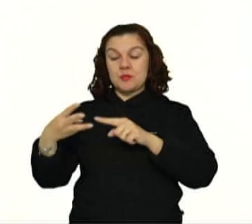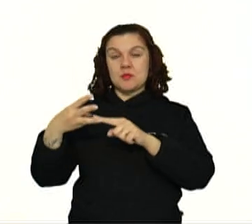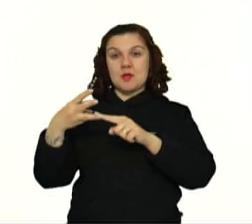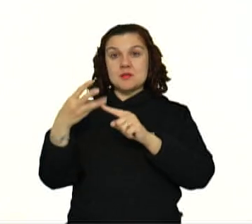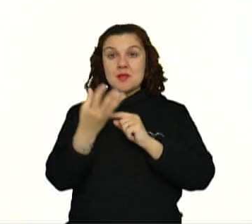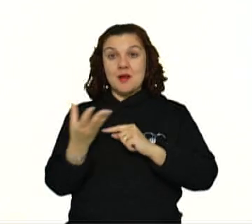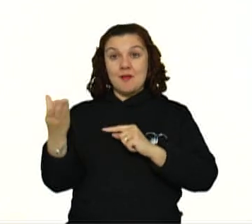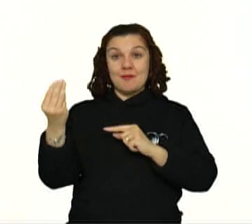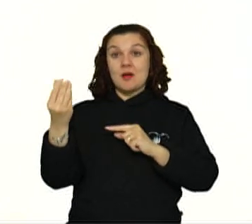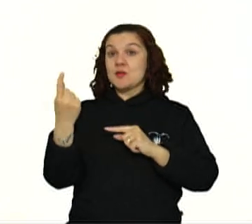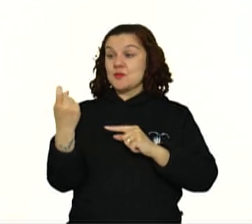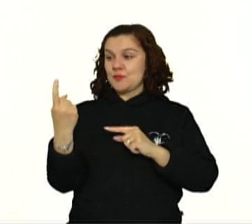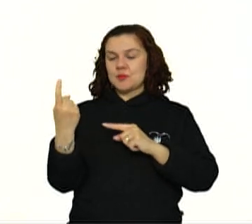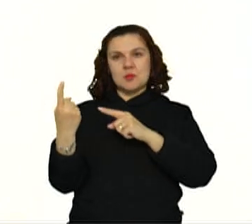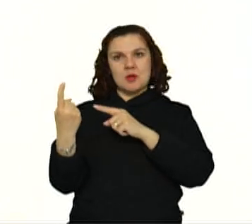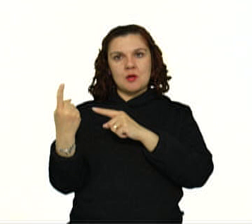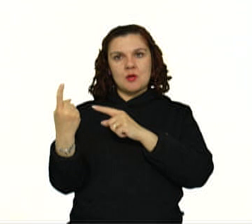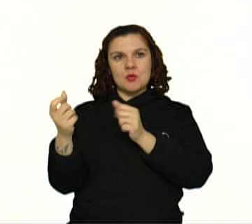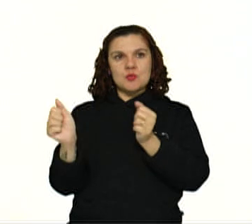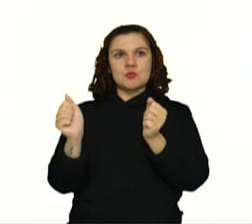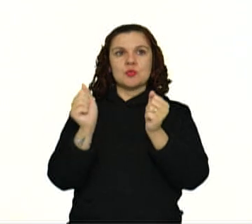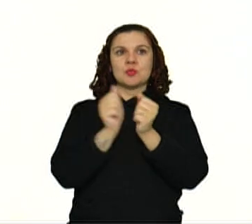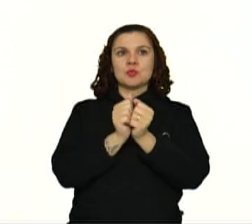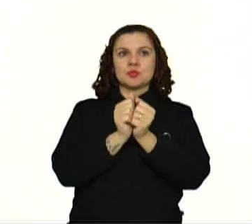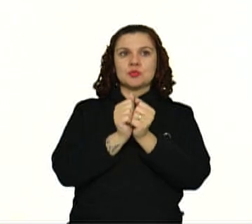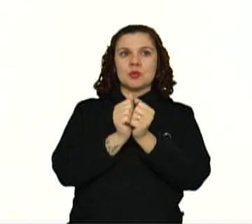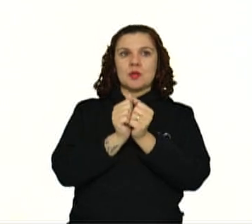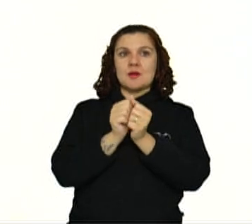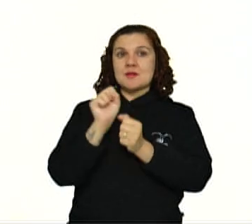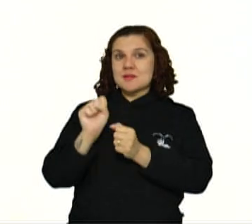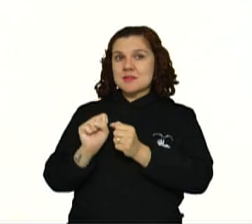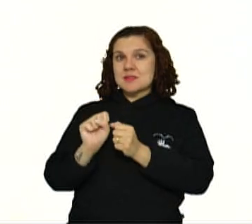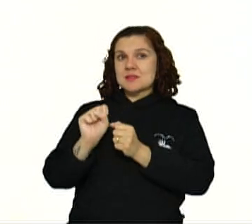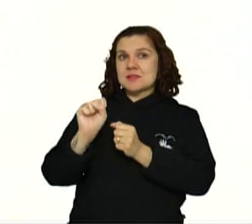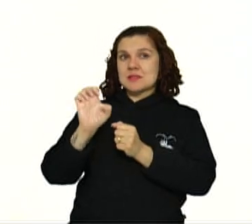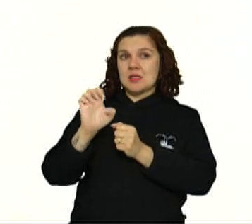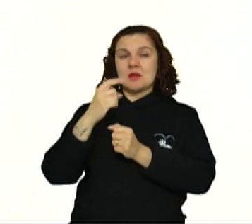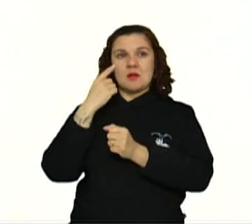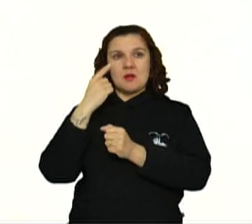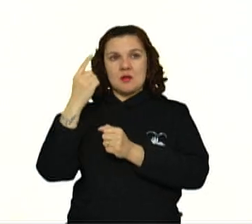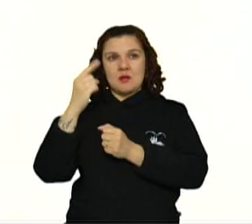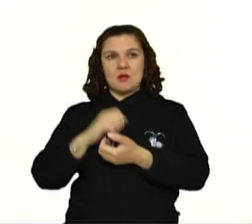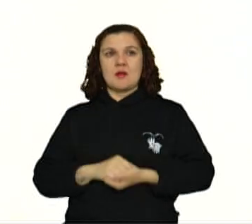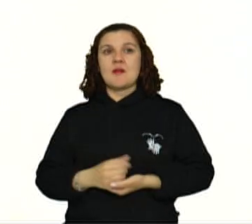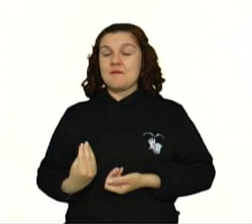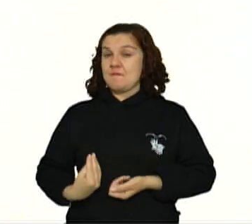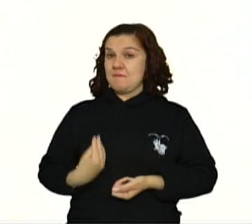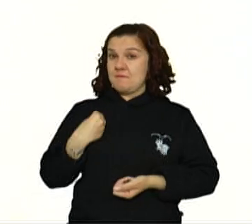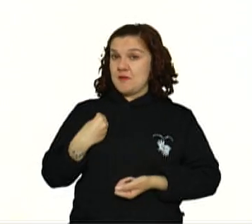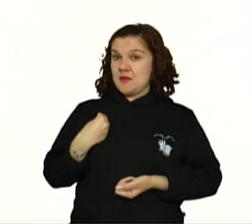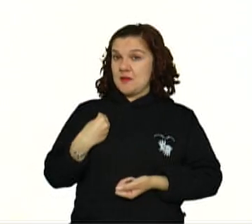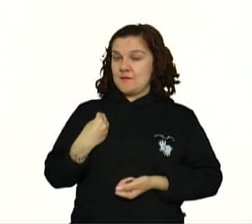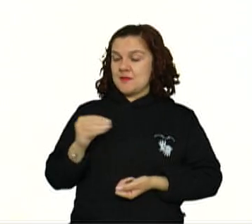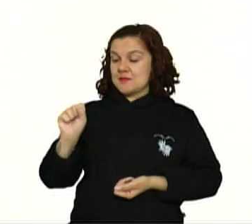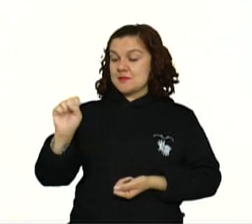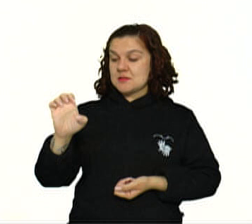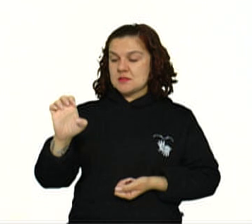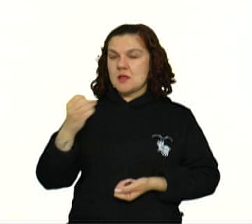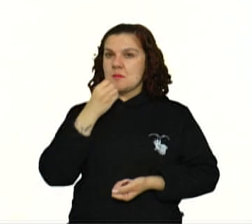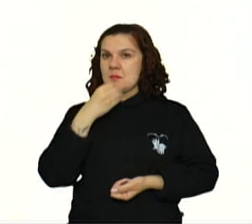do singular, acompanhado pelo pronome se. Exemplo, vive-se bem no